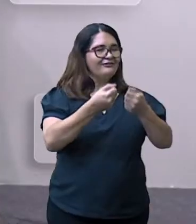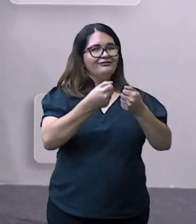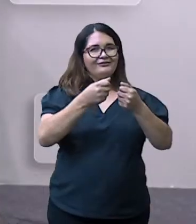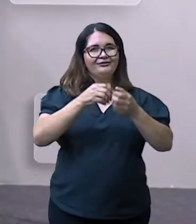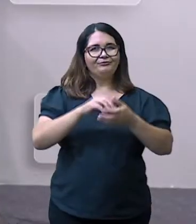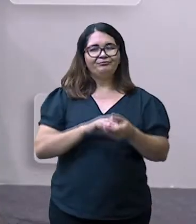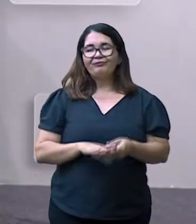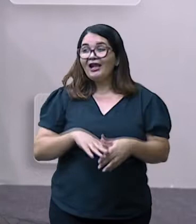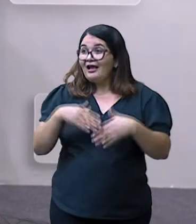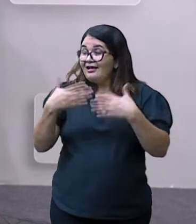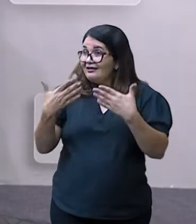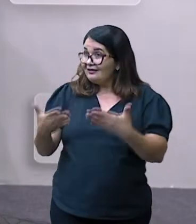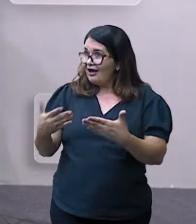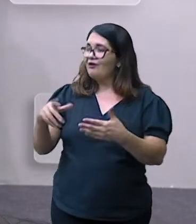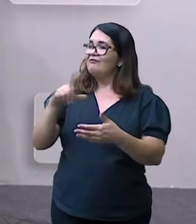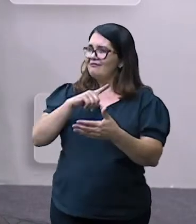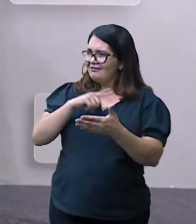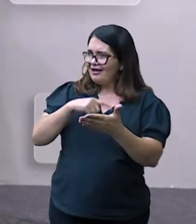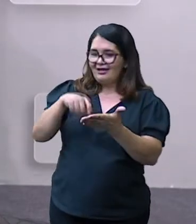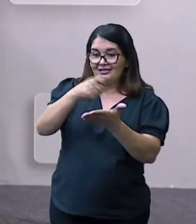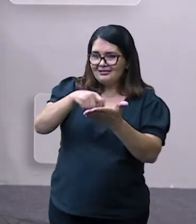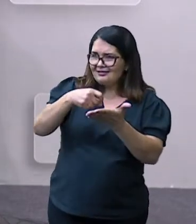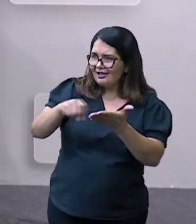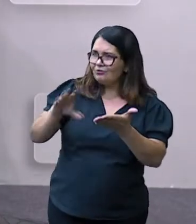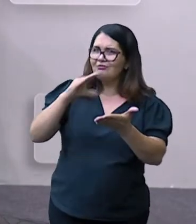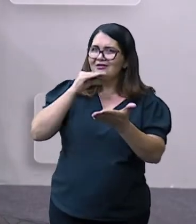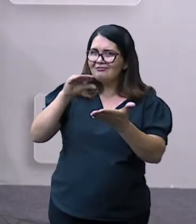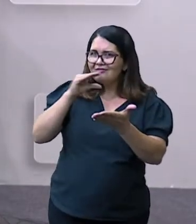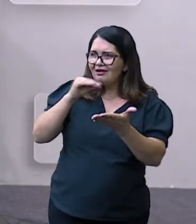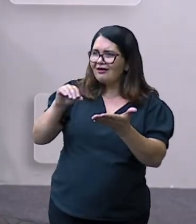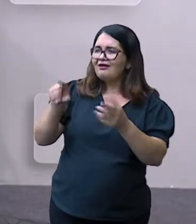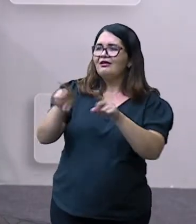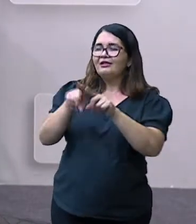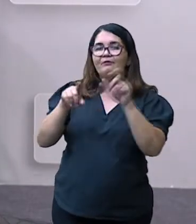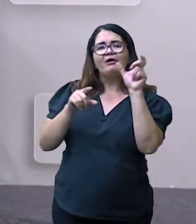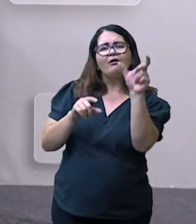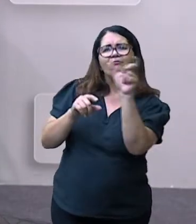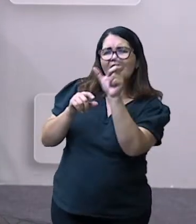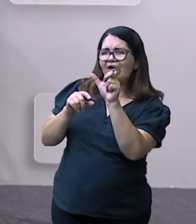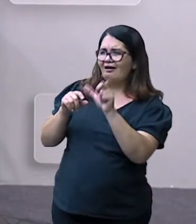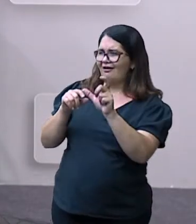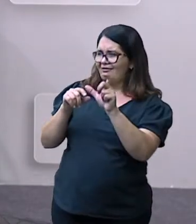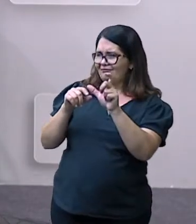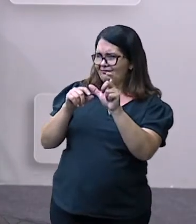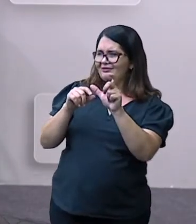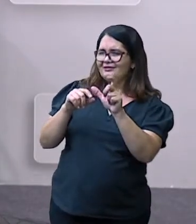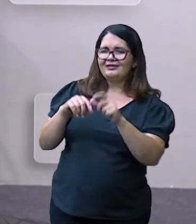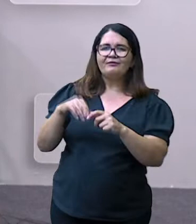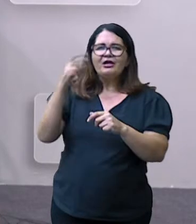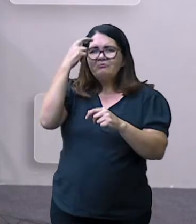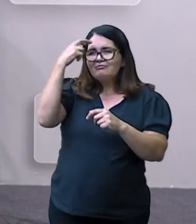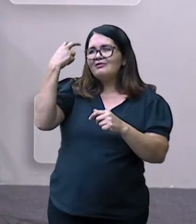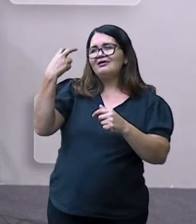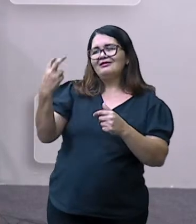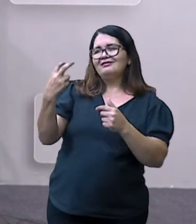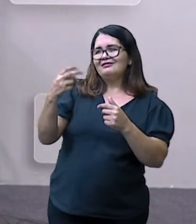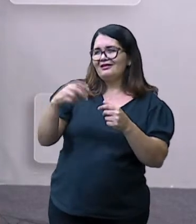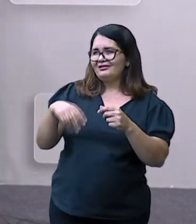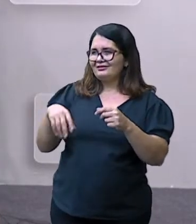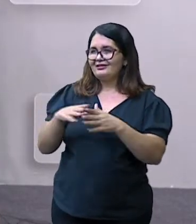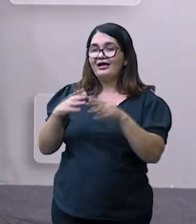Maravilha! Tem a assinatura de Carlos, tem as palavras sábias de Carlos Drummond E também